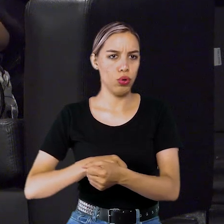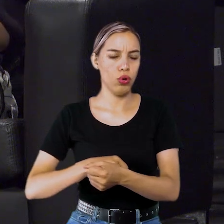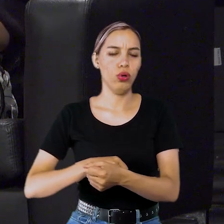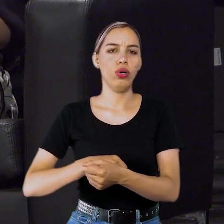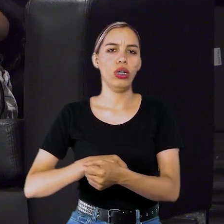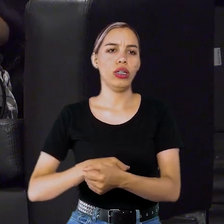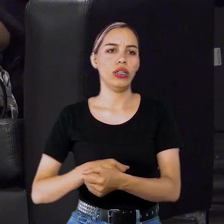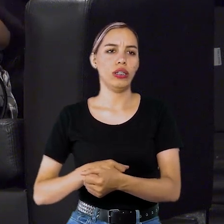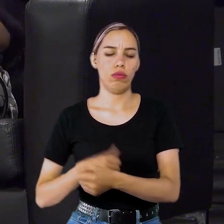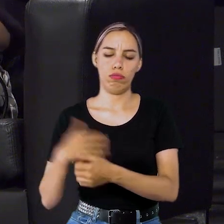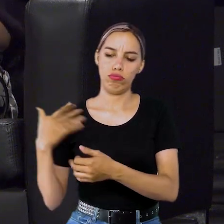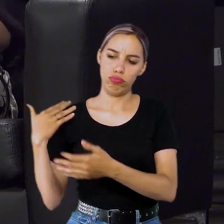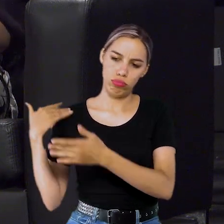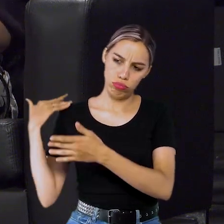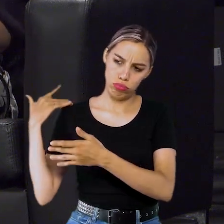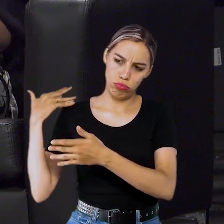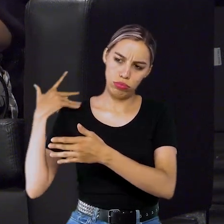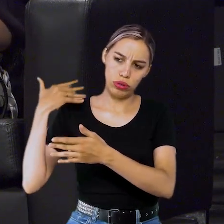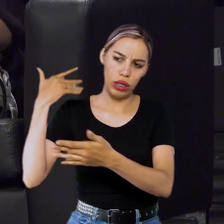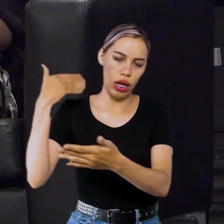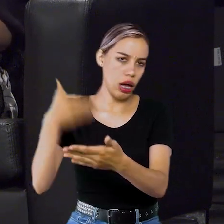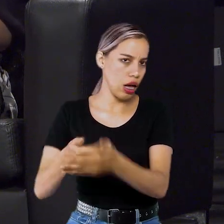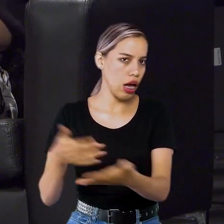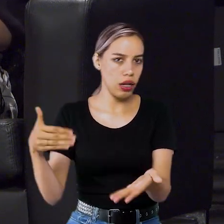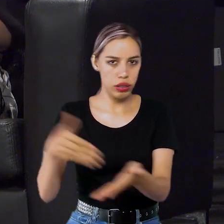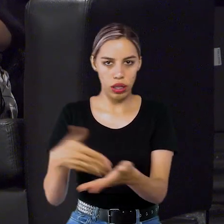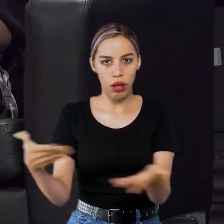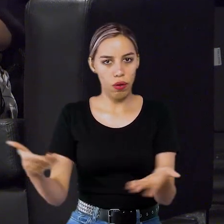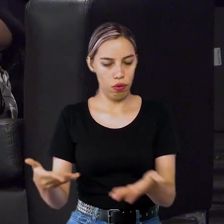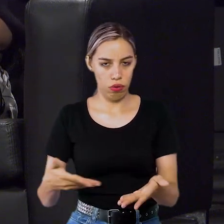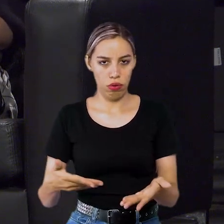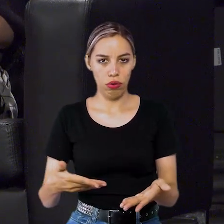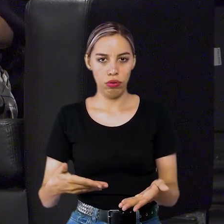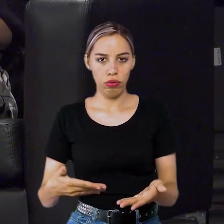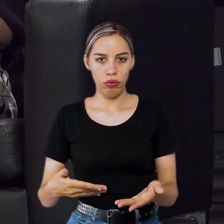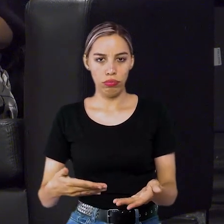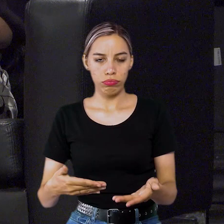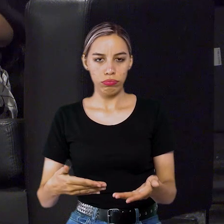travando até hoje, né? Essa é a verdade. E